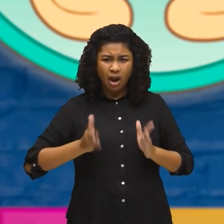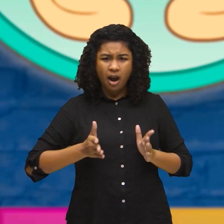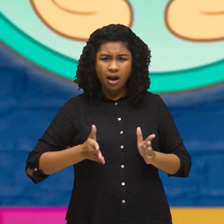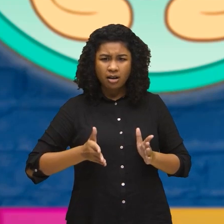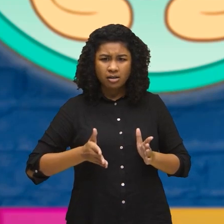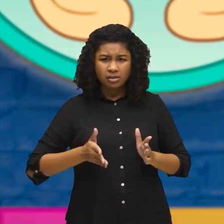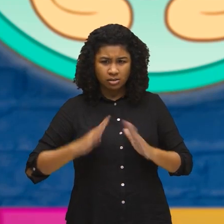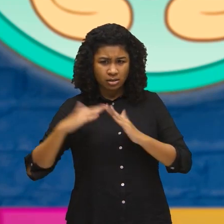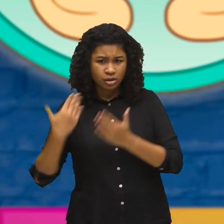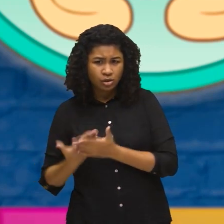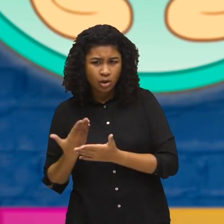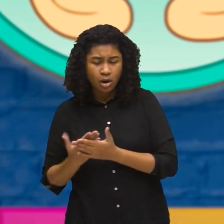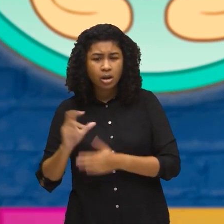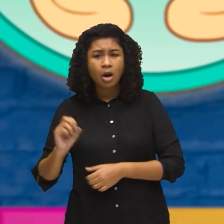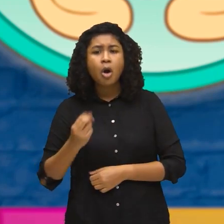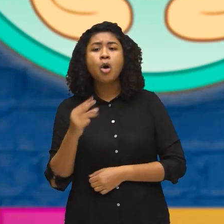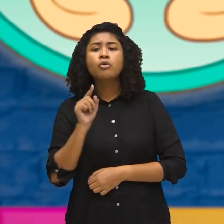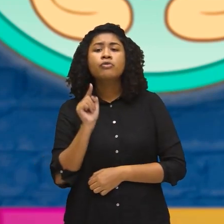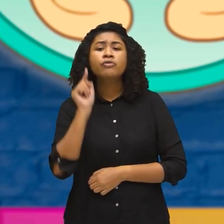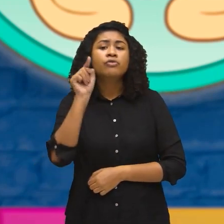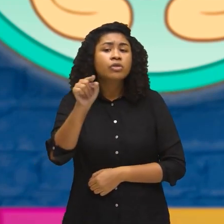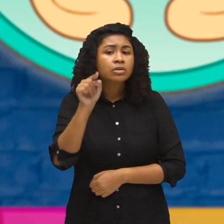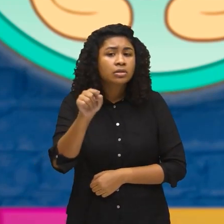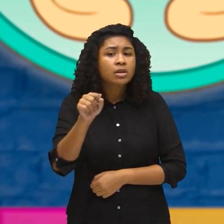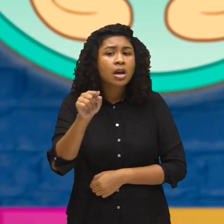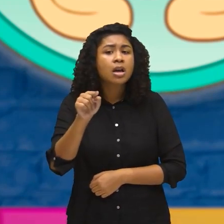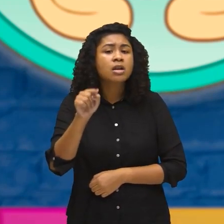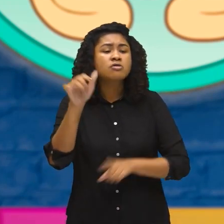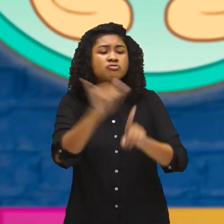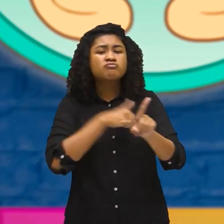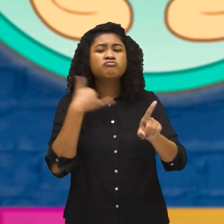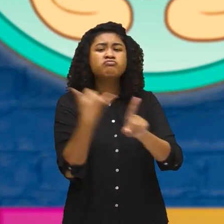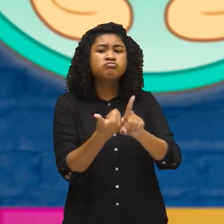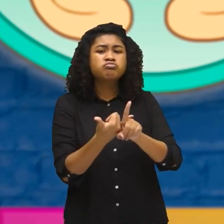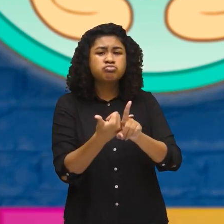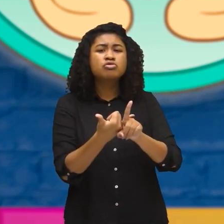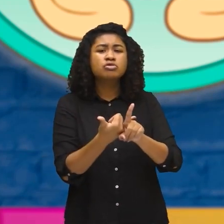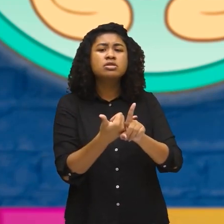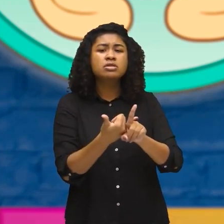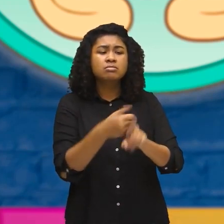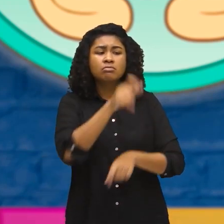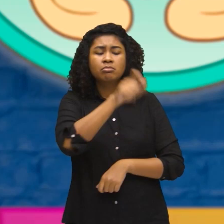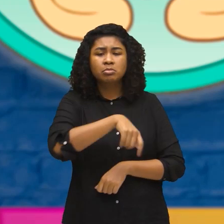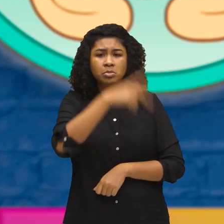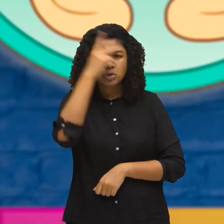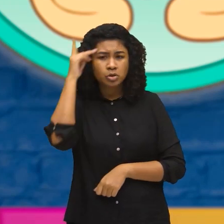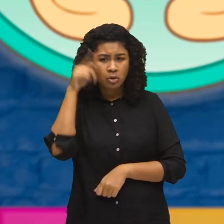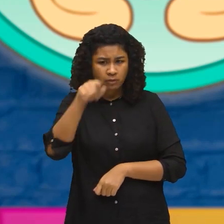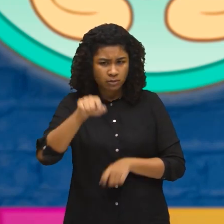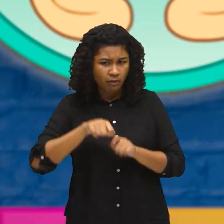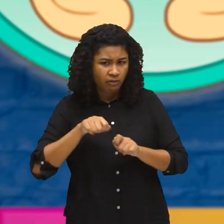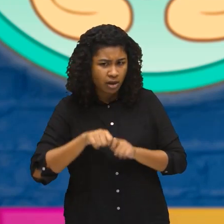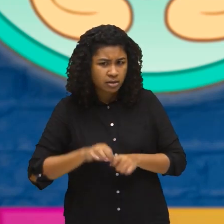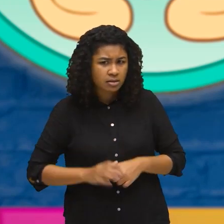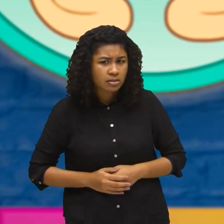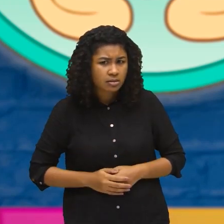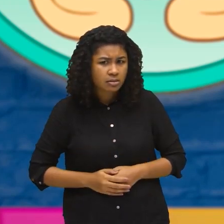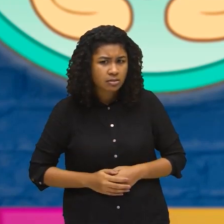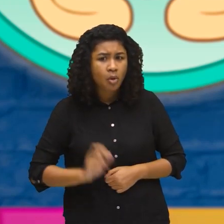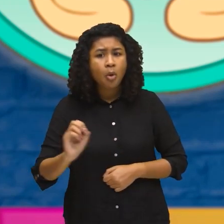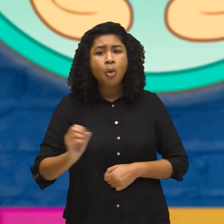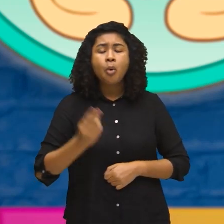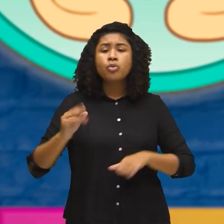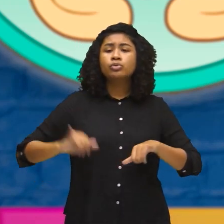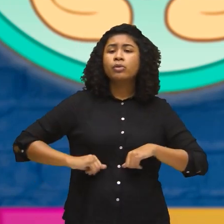você já cometeu bullying na escola? Isso são algumas situações que podem ou não acontecer.